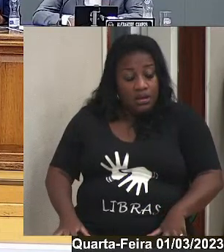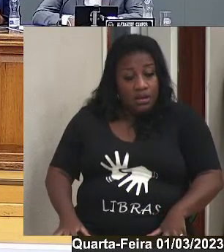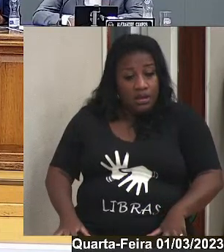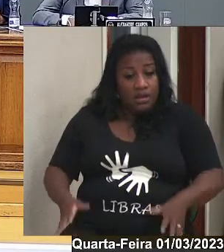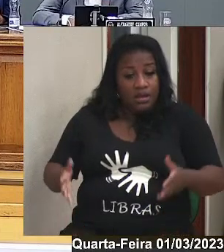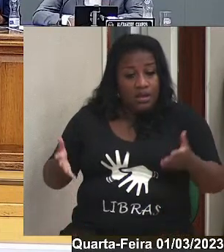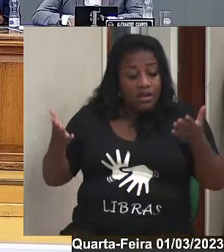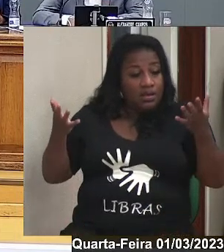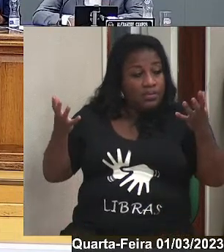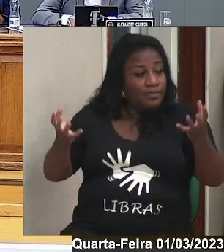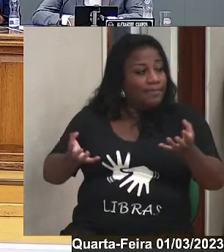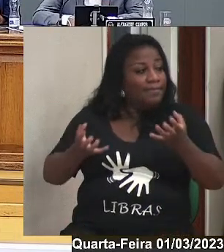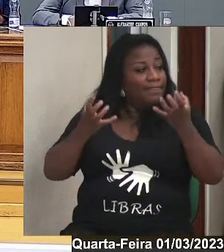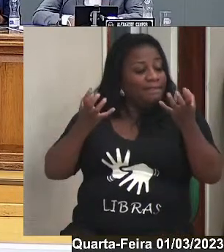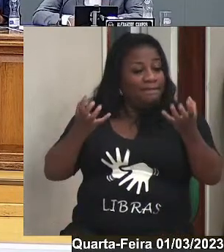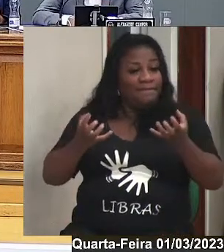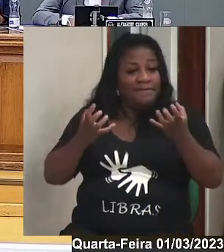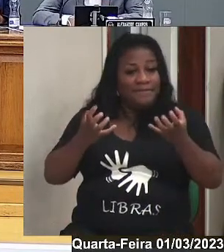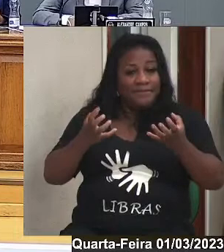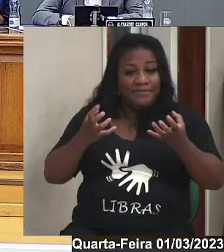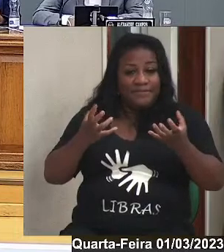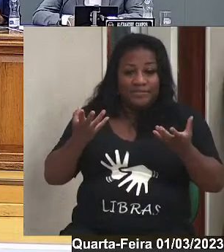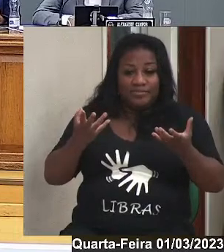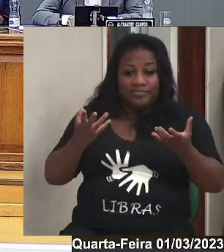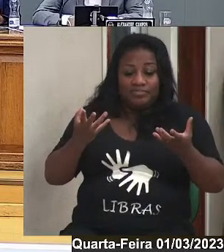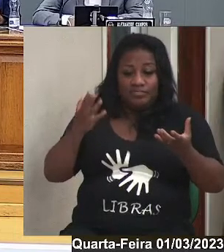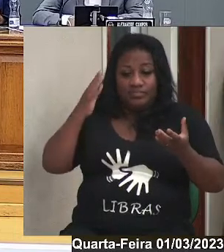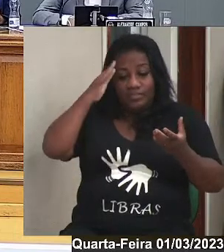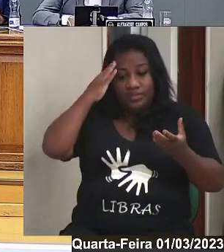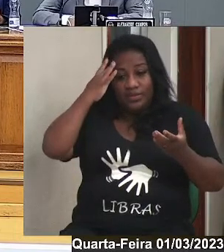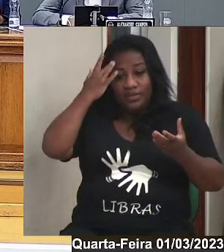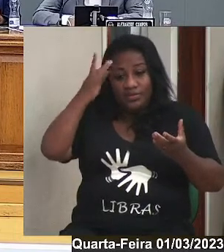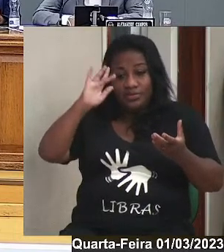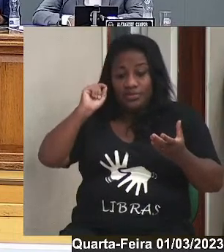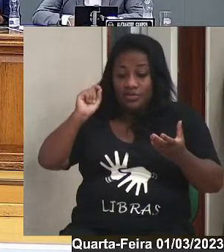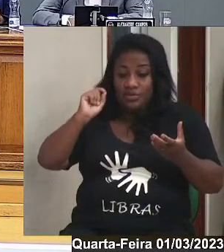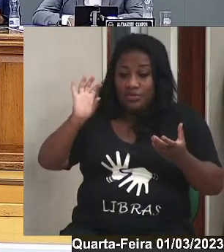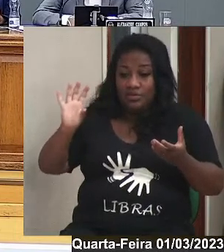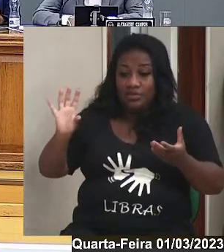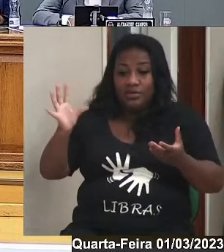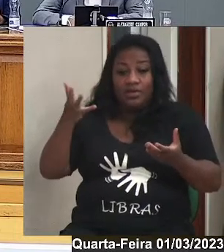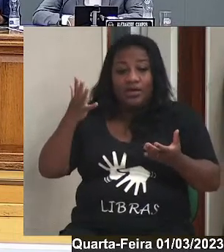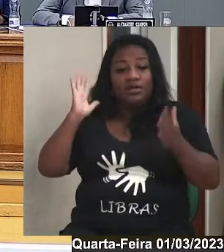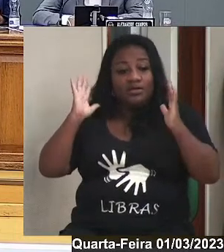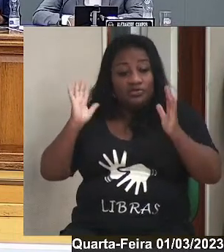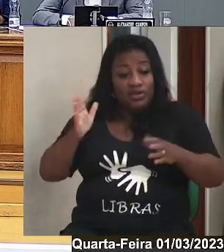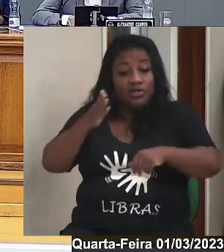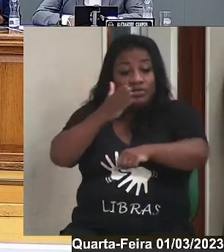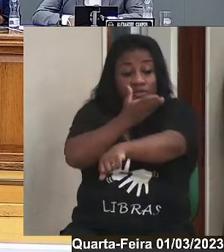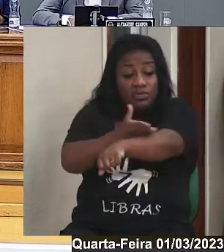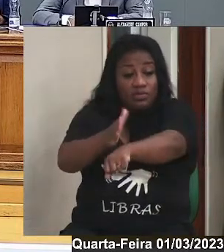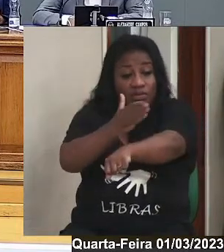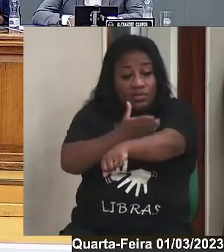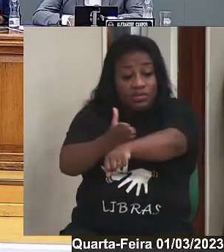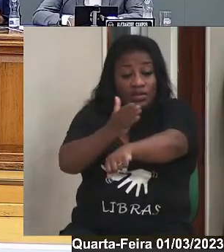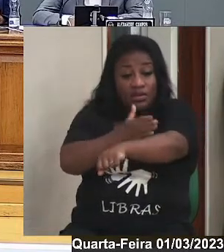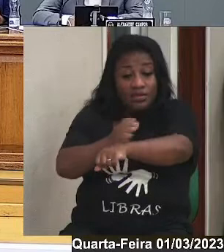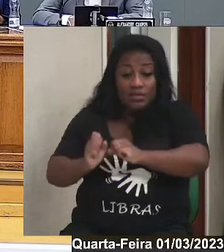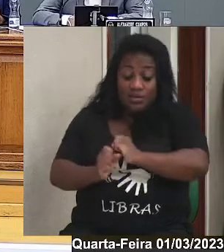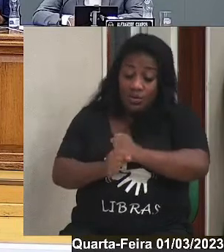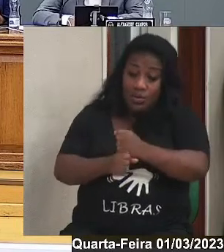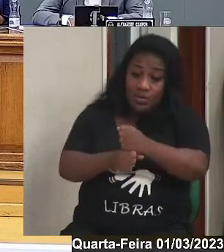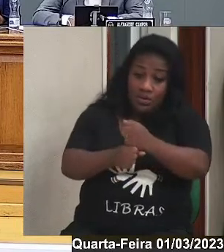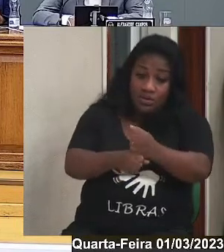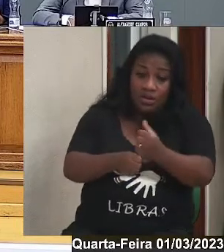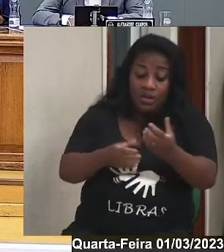César, o vereador ele propõe uma reciclagem. Primeiro, ele é desinformado porque não sabe o quanto os nossos guardas passam por treinamento o ano